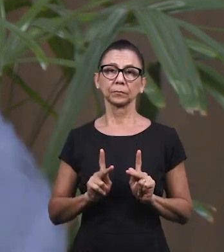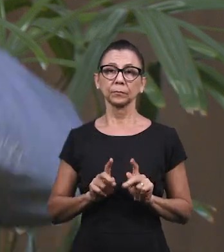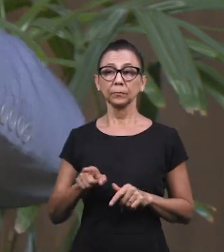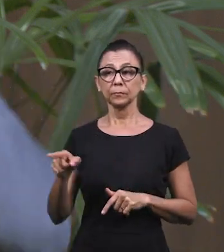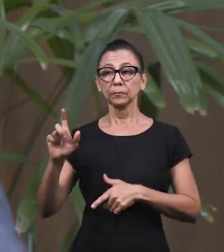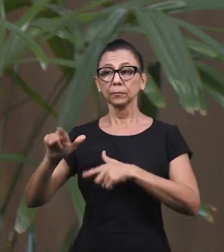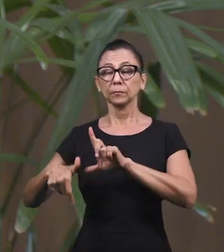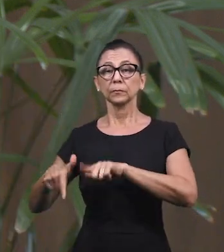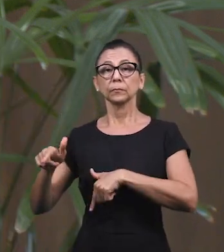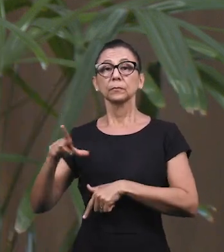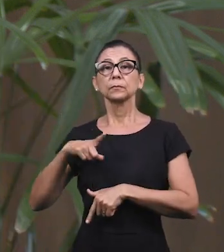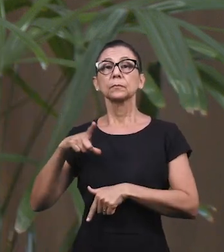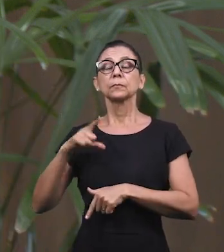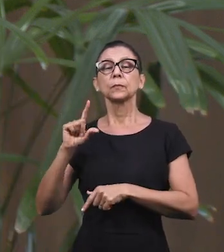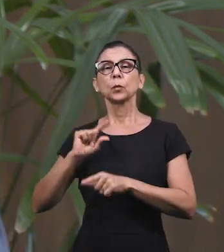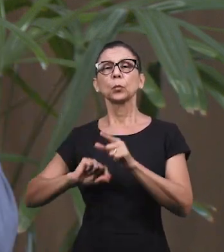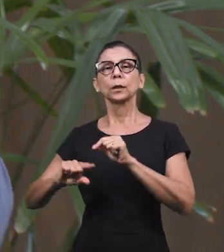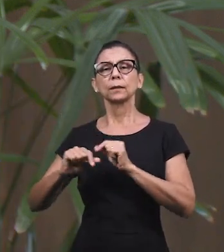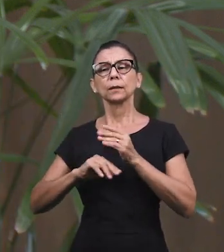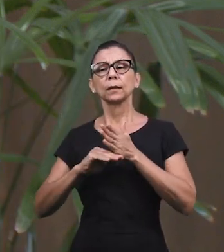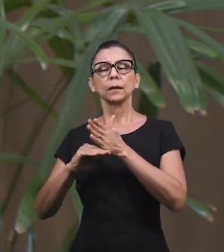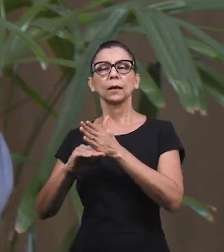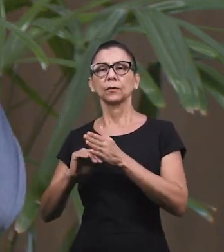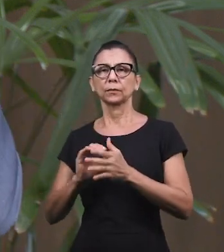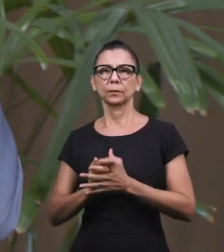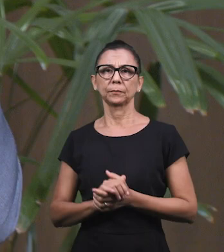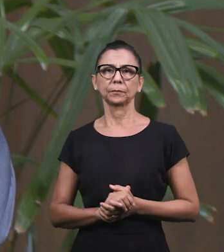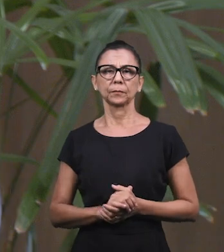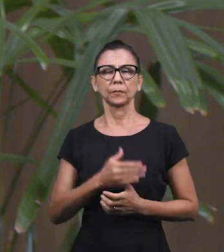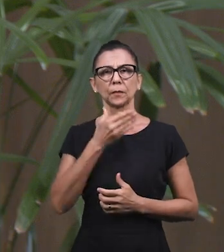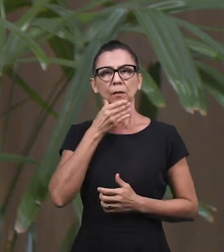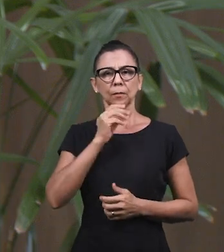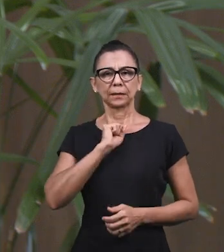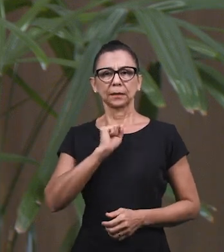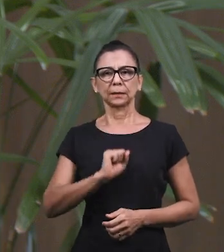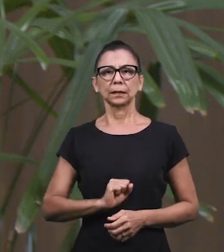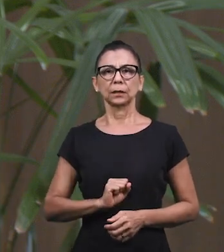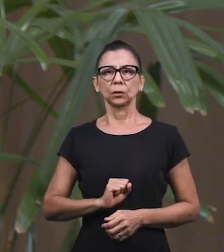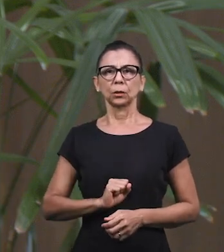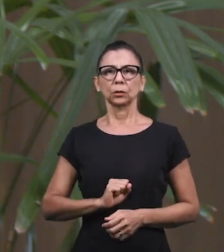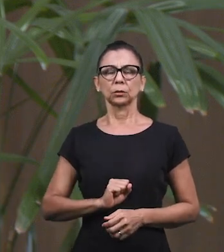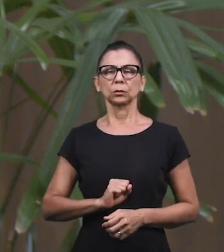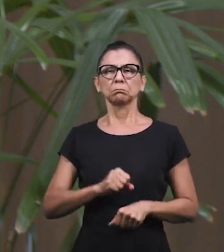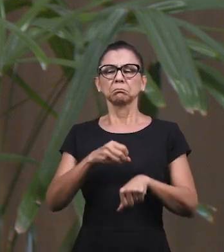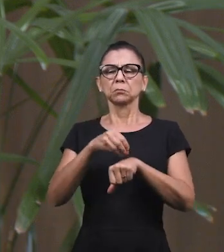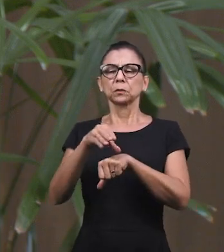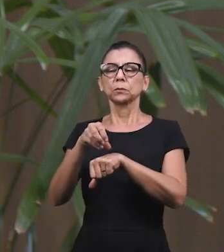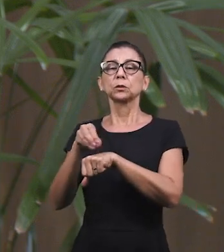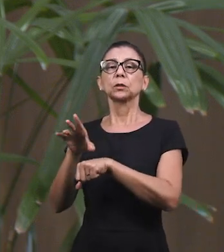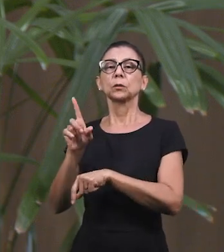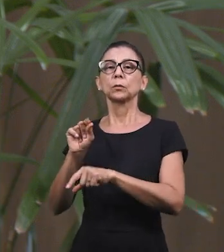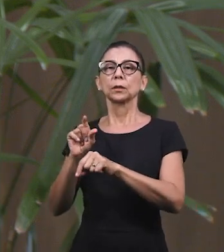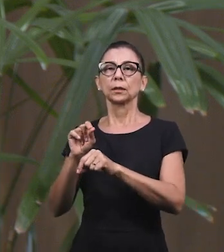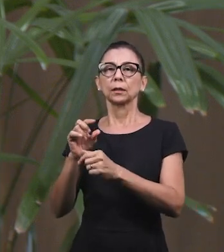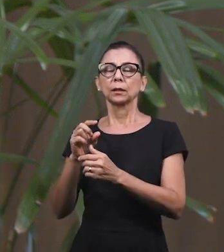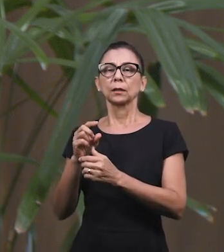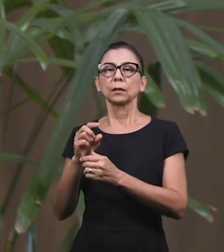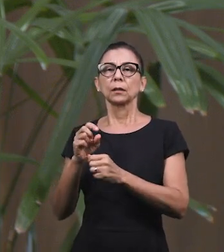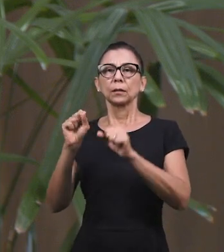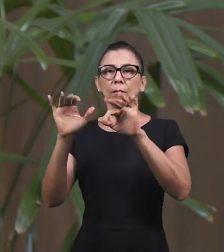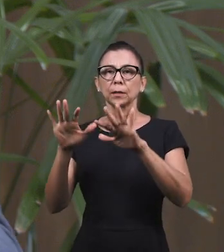tinha guiando Israel? Qual que era a bênção que o sacerdote transmitia para Israel? É a bênção da